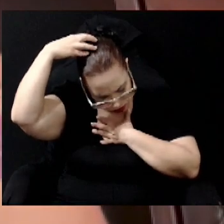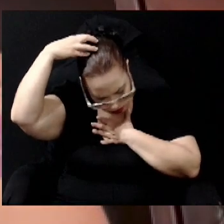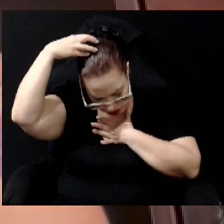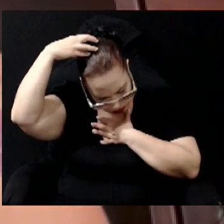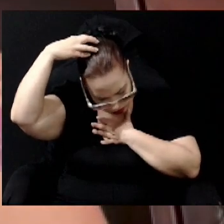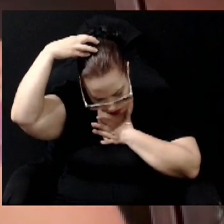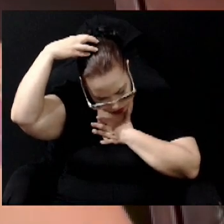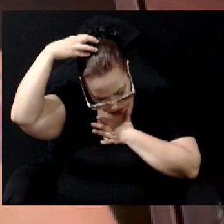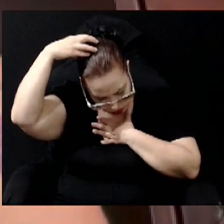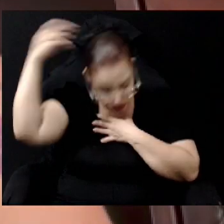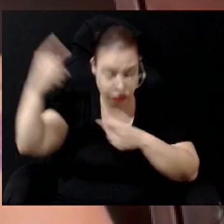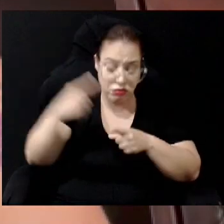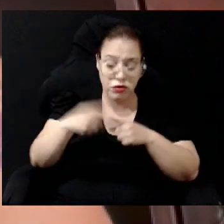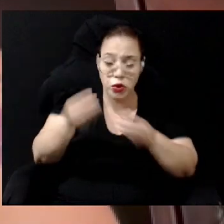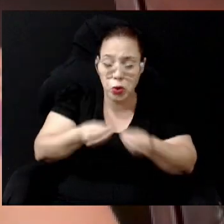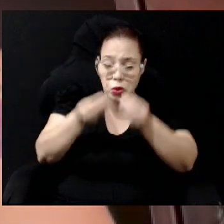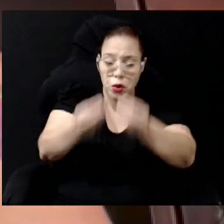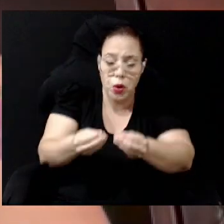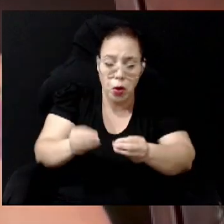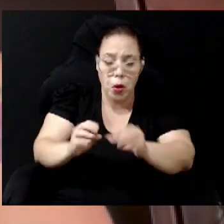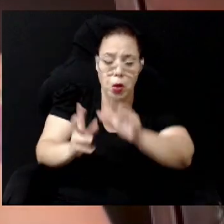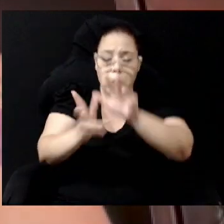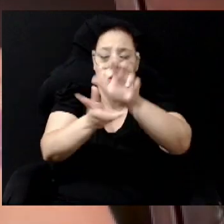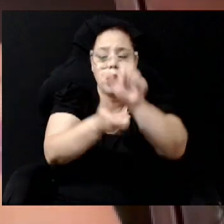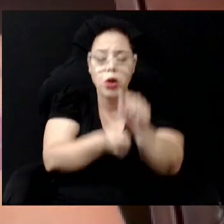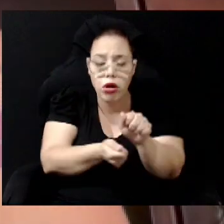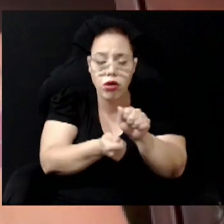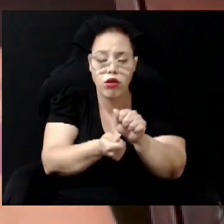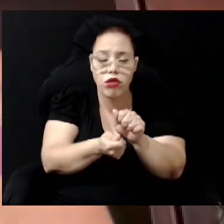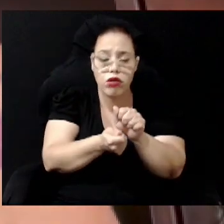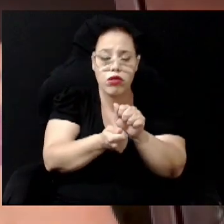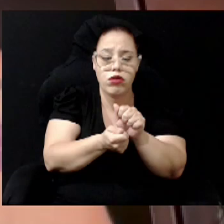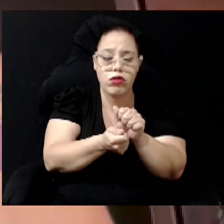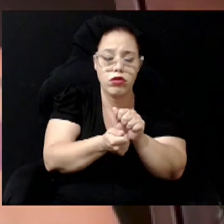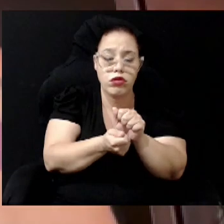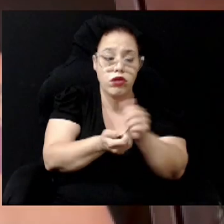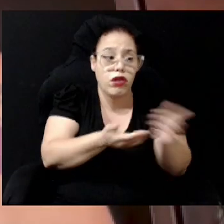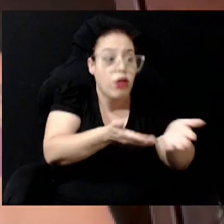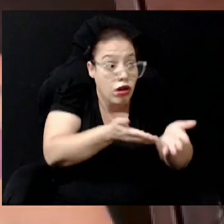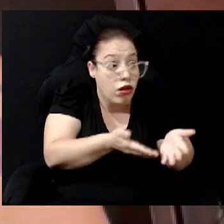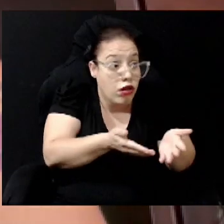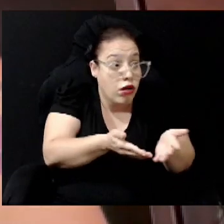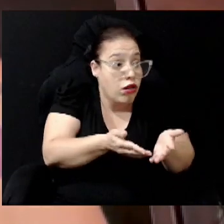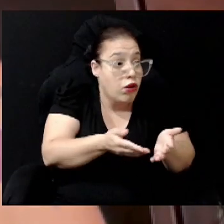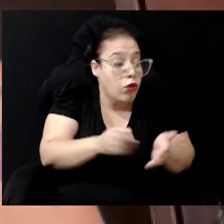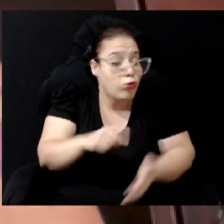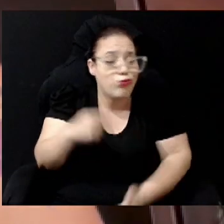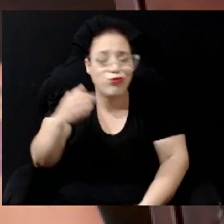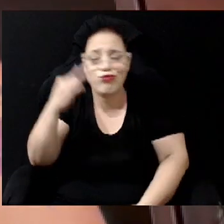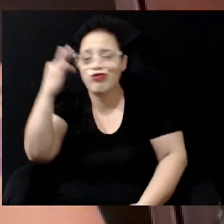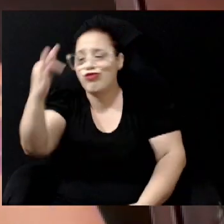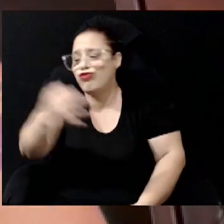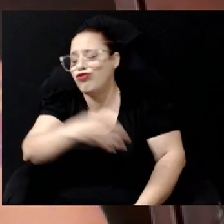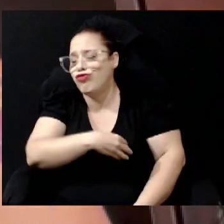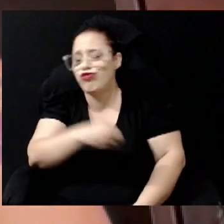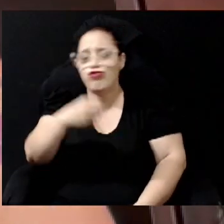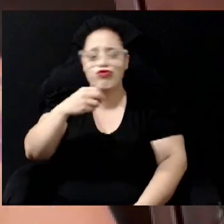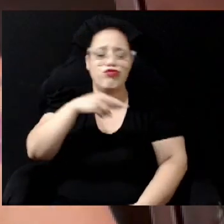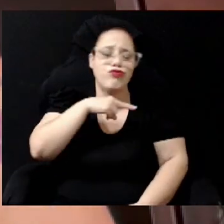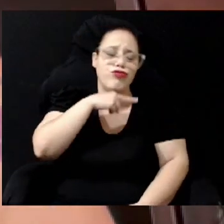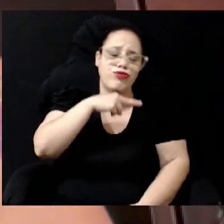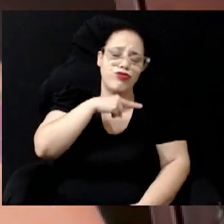estar deixando um planeta nessa situação para os nossos filhos, para os nossos netos, enfim. Então,